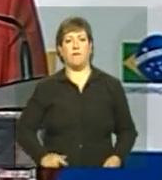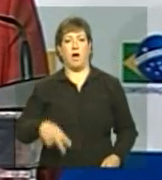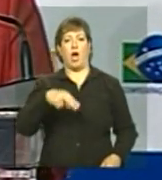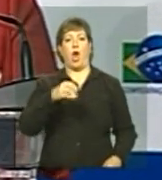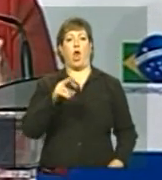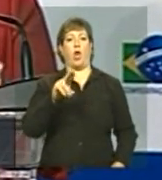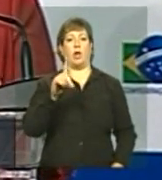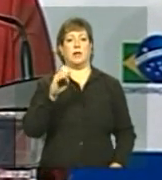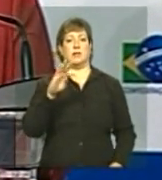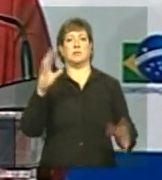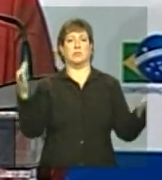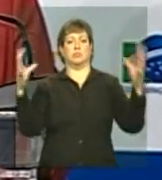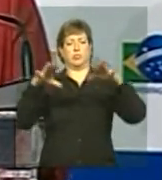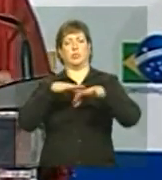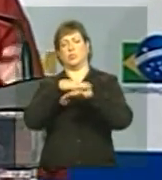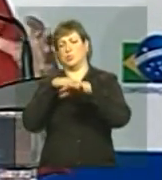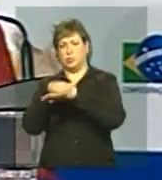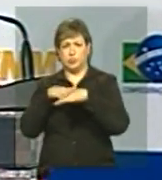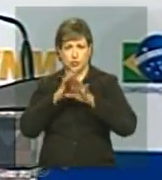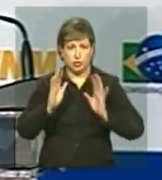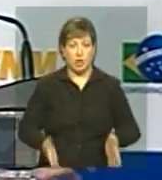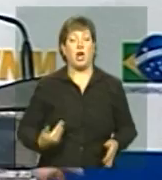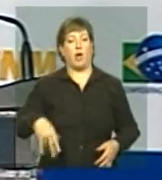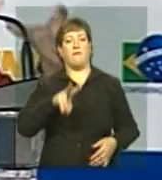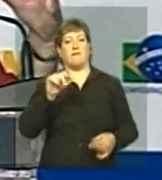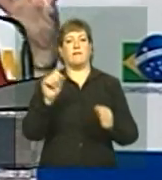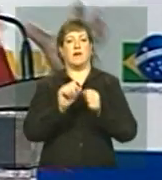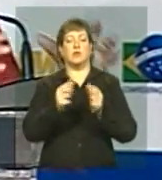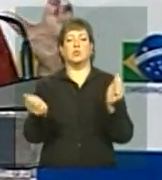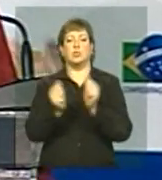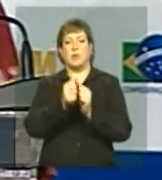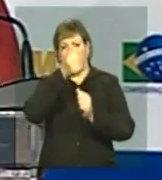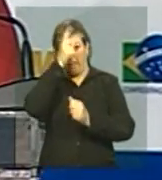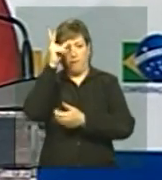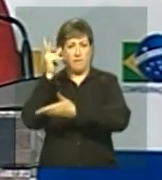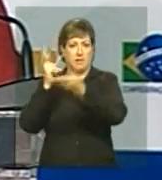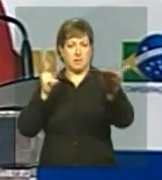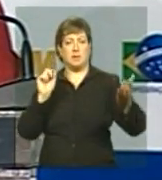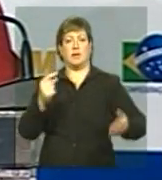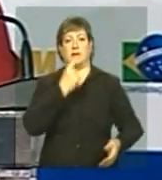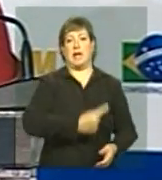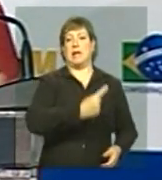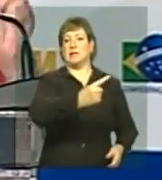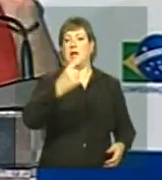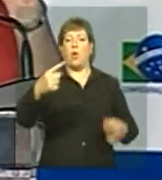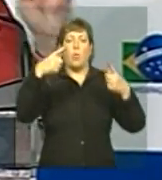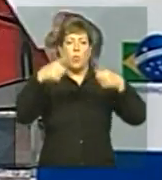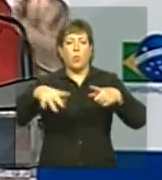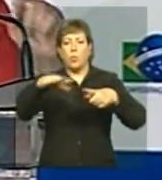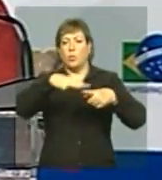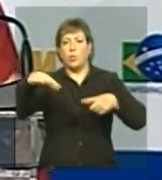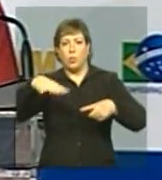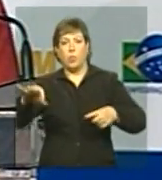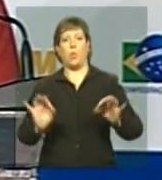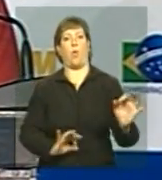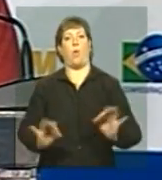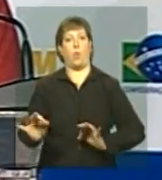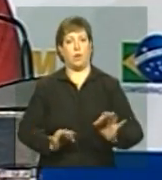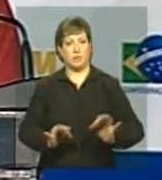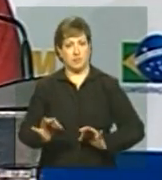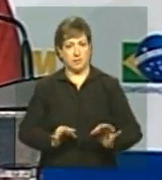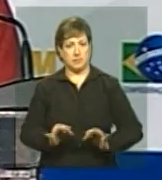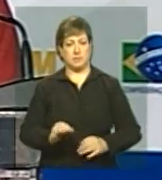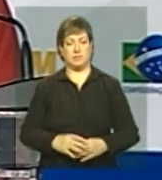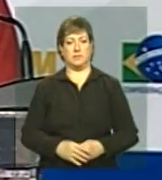Nordeste. Nós vamos criar, junto com as prefeituras, em cada uma das regiões, coordenação.